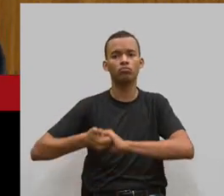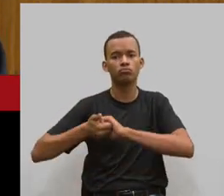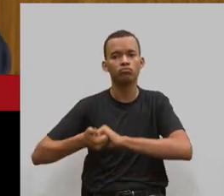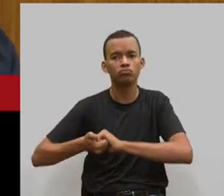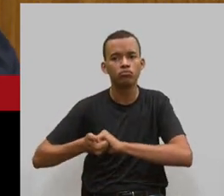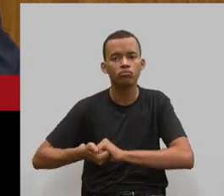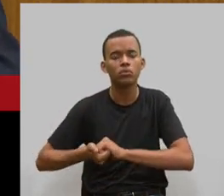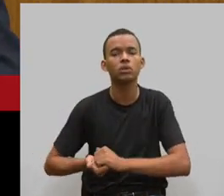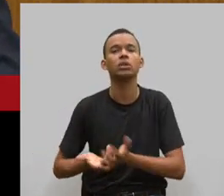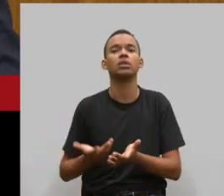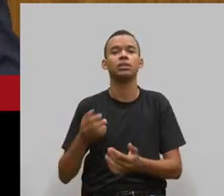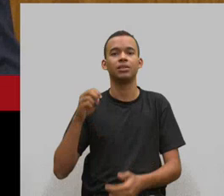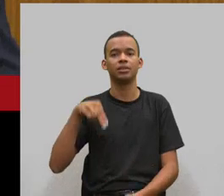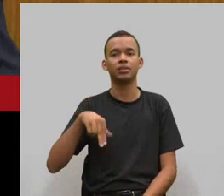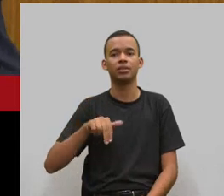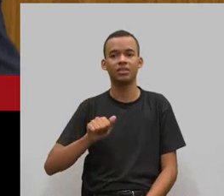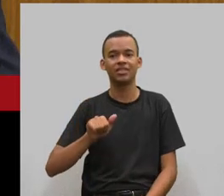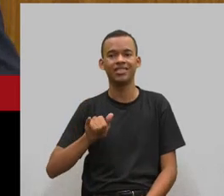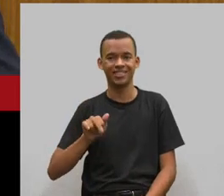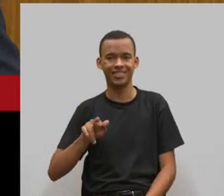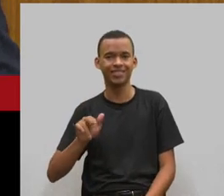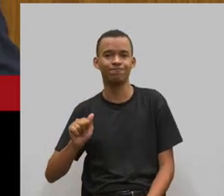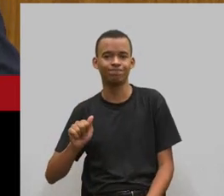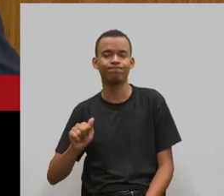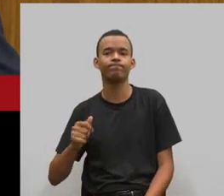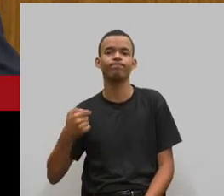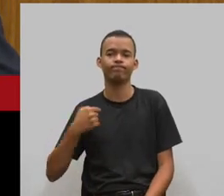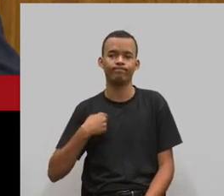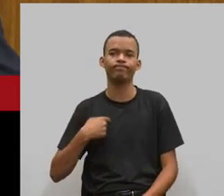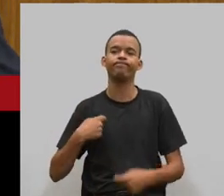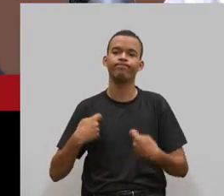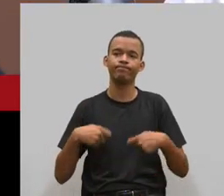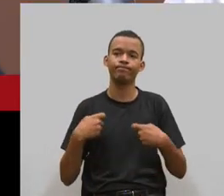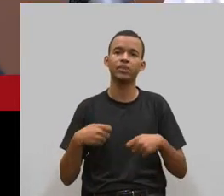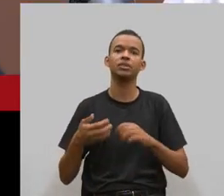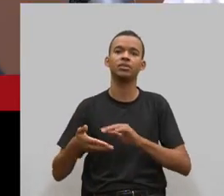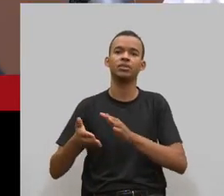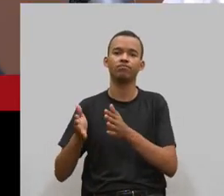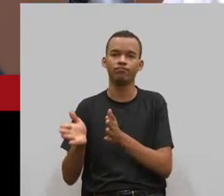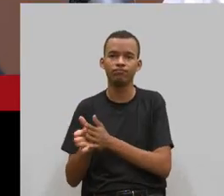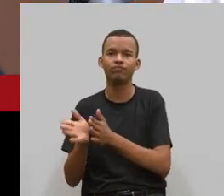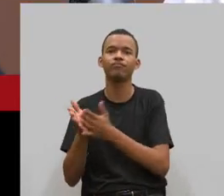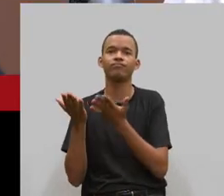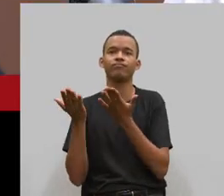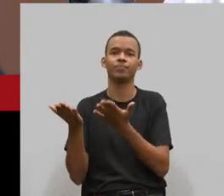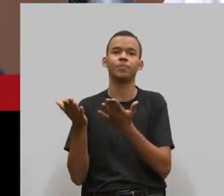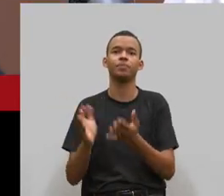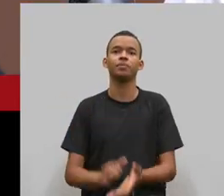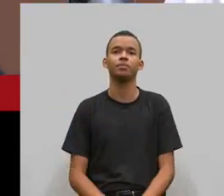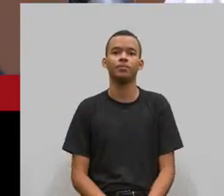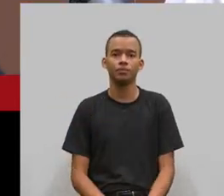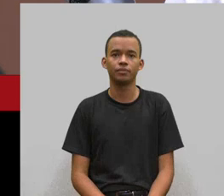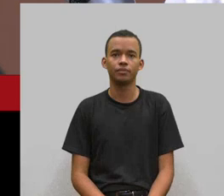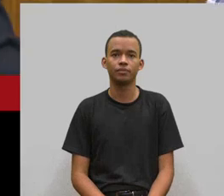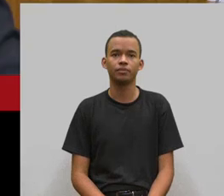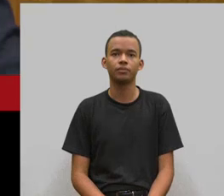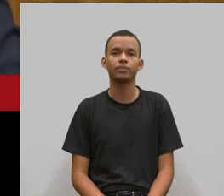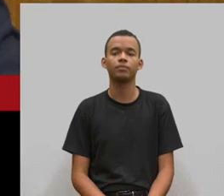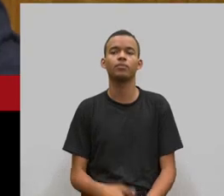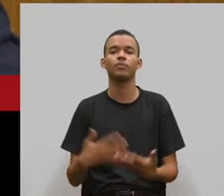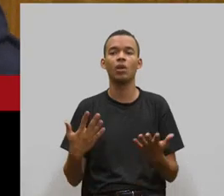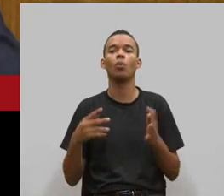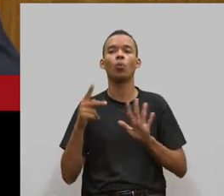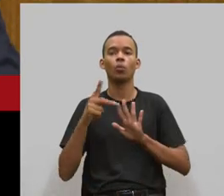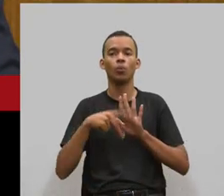Vi naara Fico muito feliz de poder dar esse depoimento aqui para você e eu tenho esse projeto social que eu no no